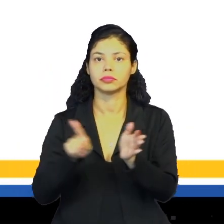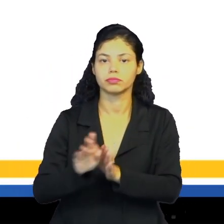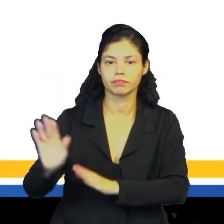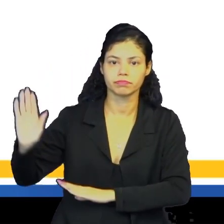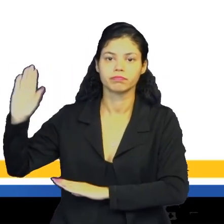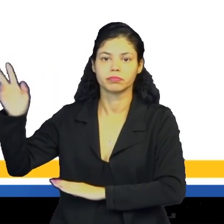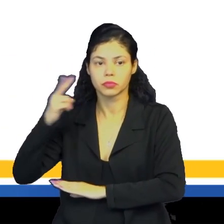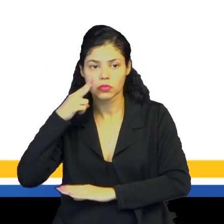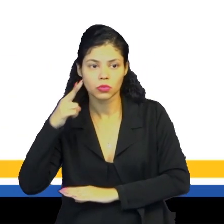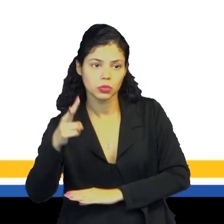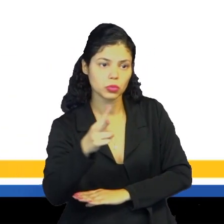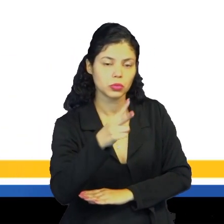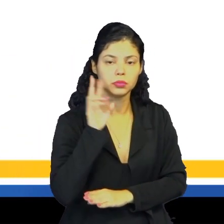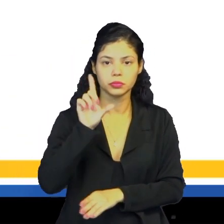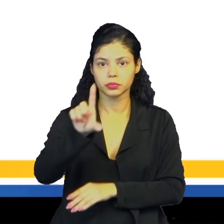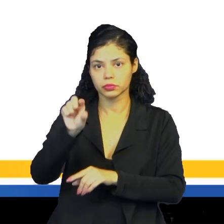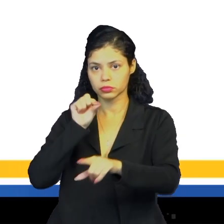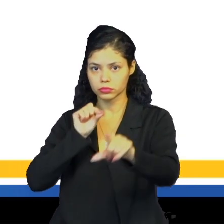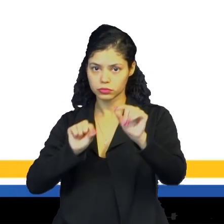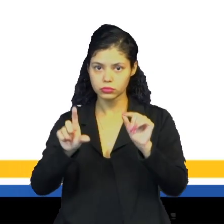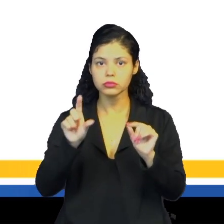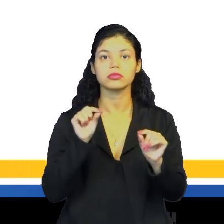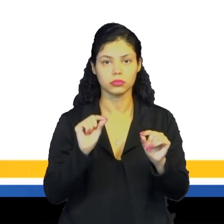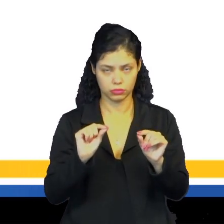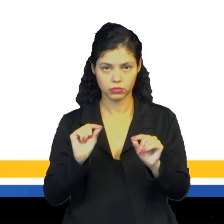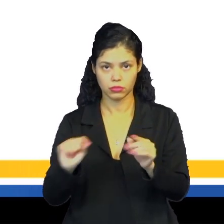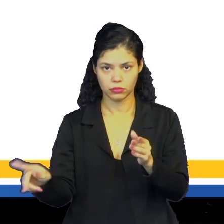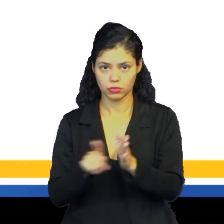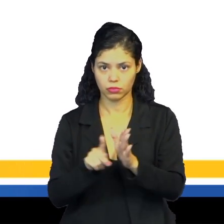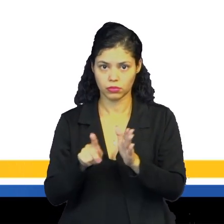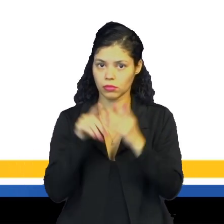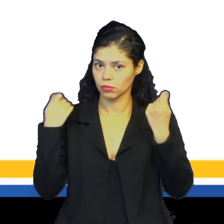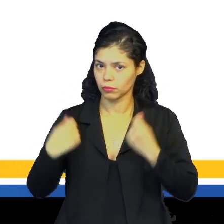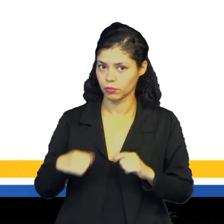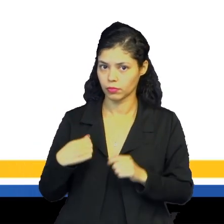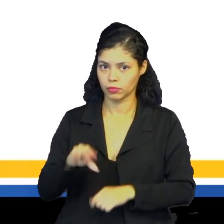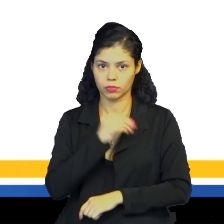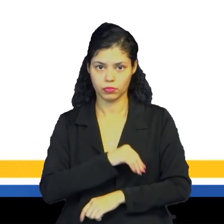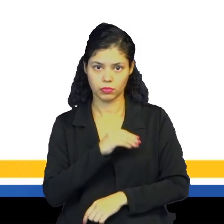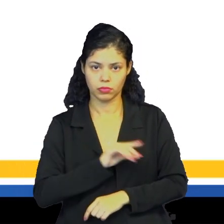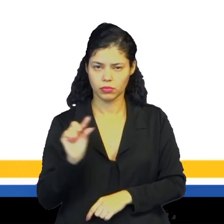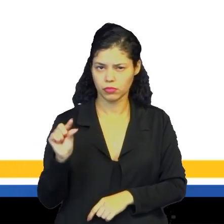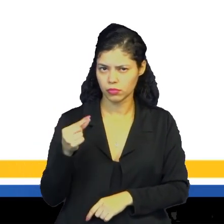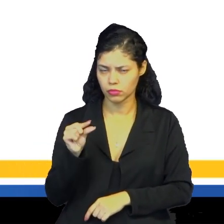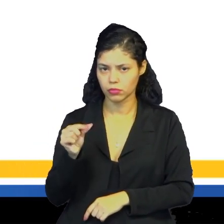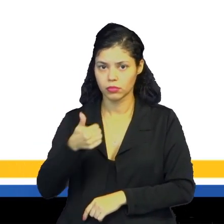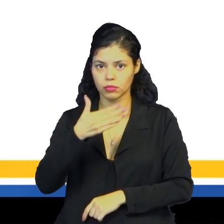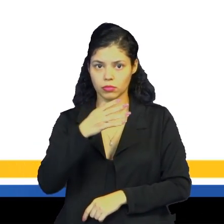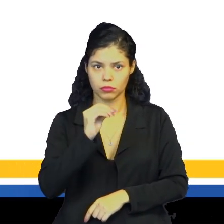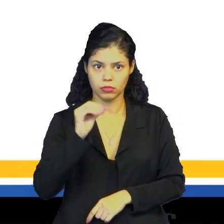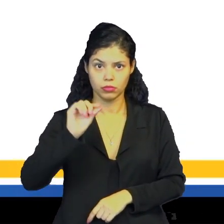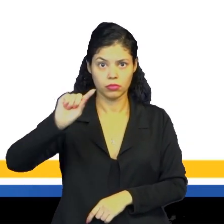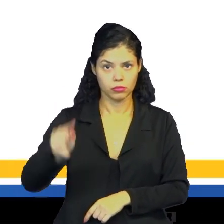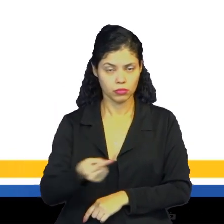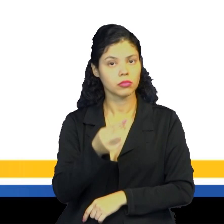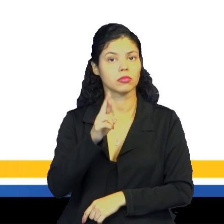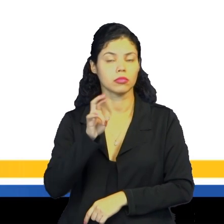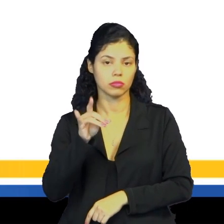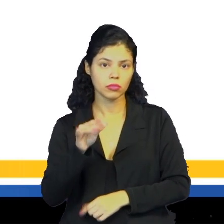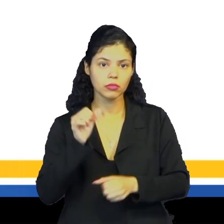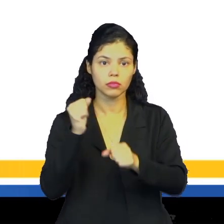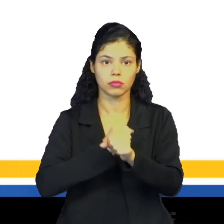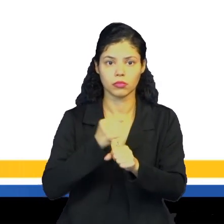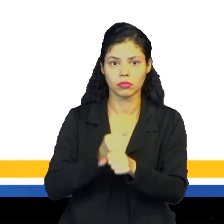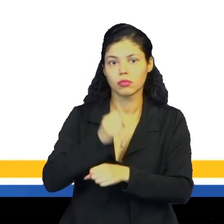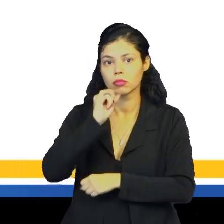deputados e senadores. Para ser votante, era necessário que o cidadão tivesse uma renda mínima de R$100 mil anuais.